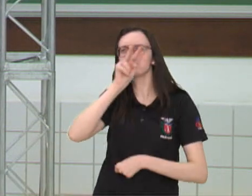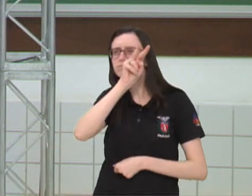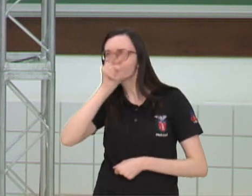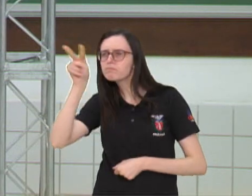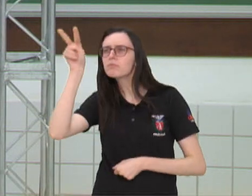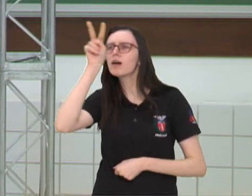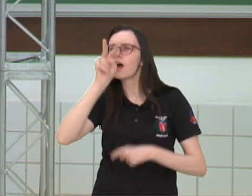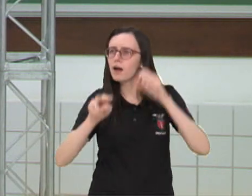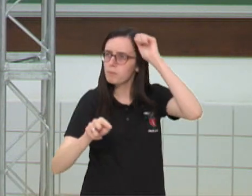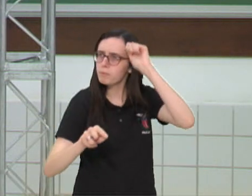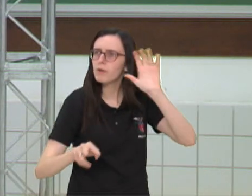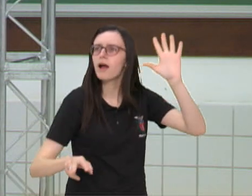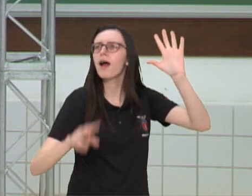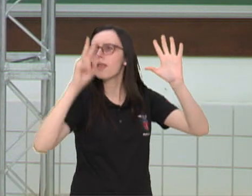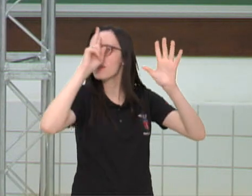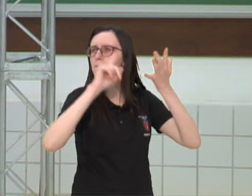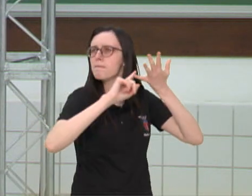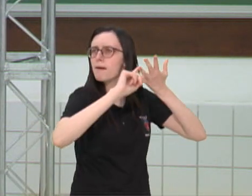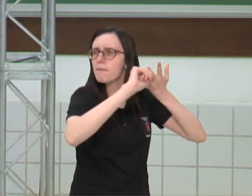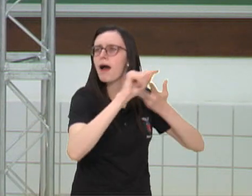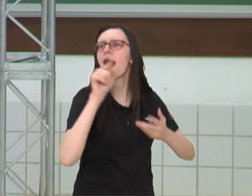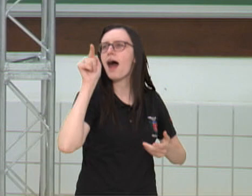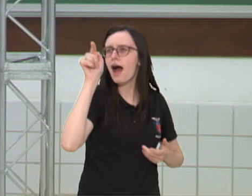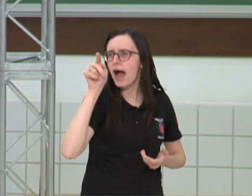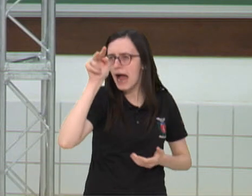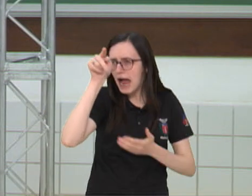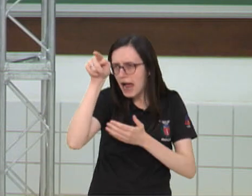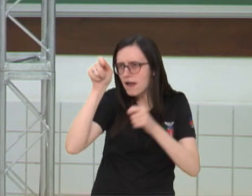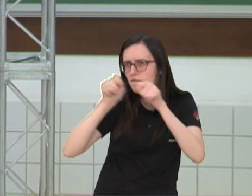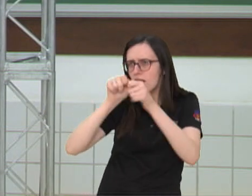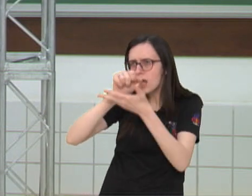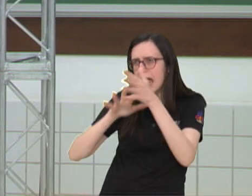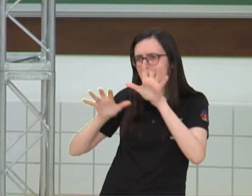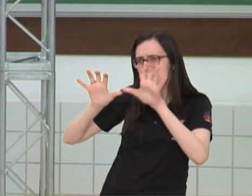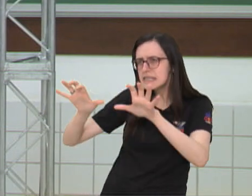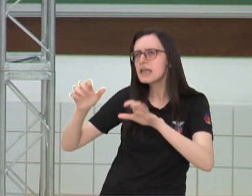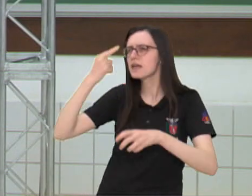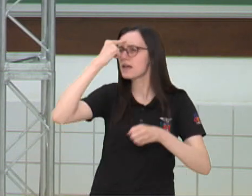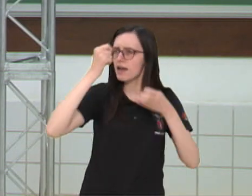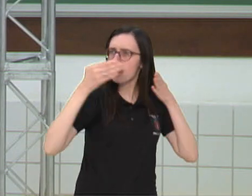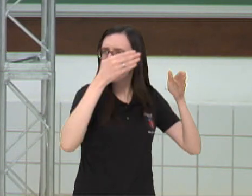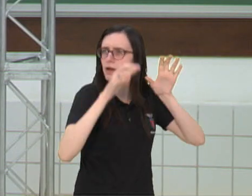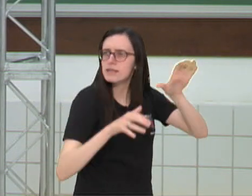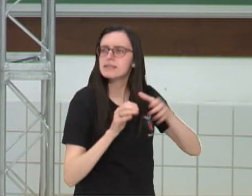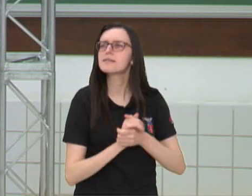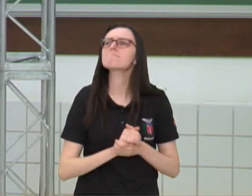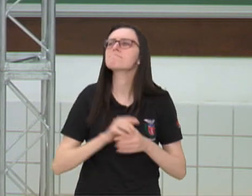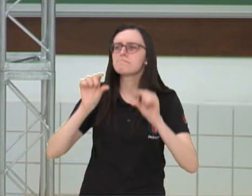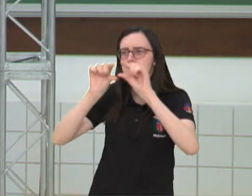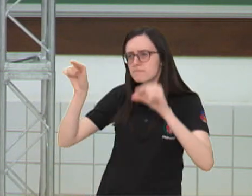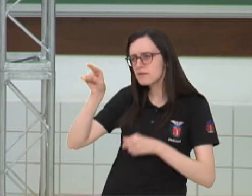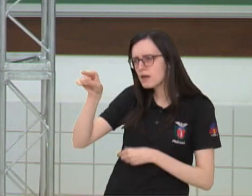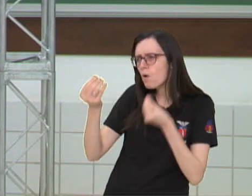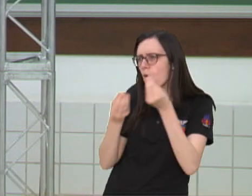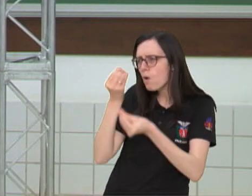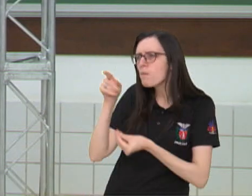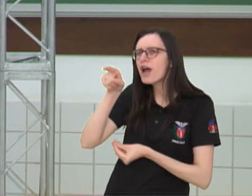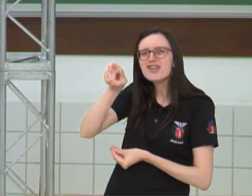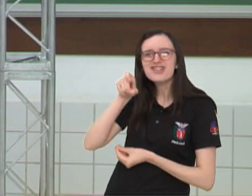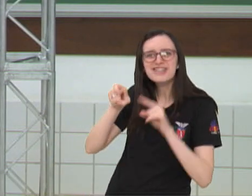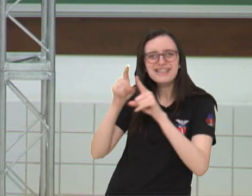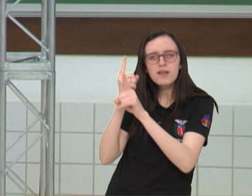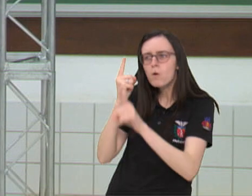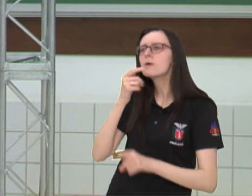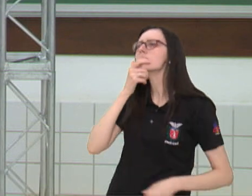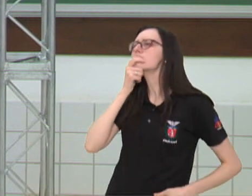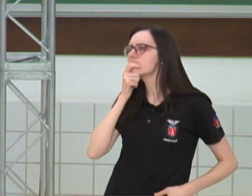ter uma referência. Poxa, esse exercício eu vou resolver por este caminho. Vou ter que calcular uma coordenada do vértice para resolver o exercício. Vou ter que